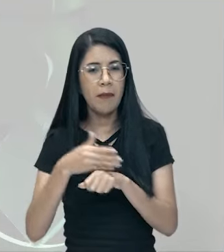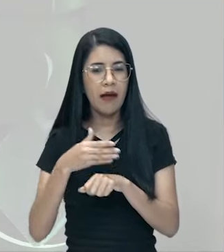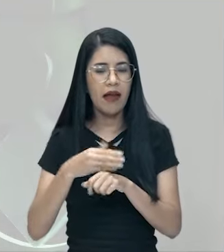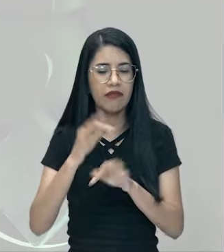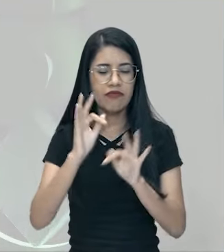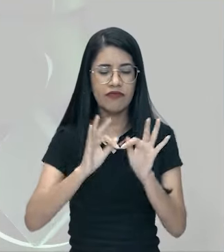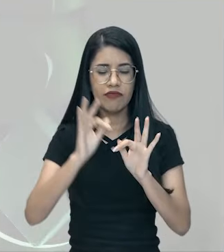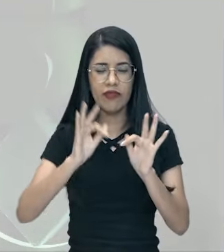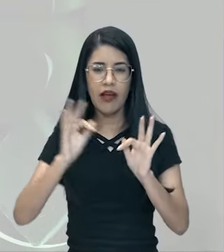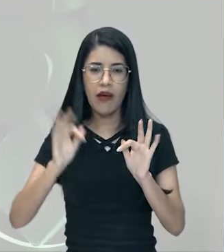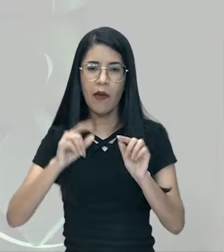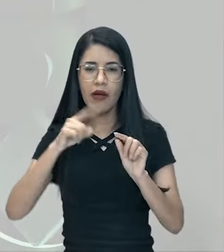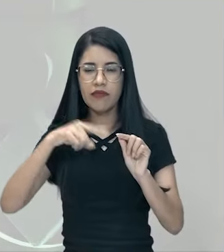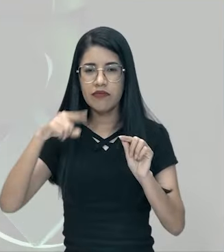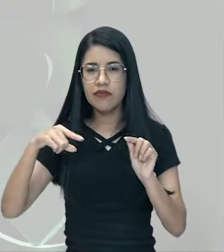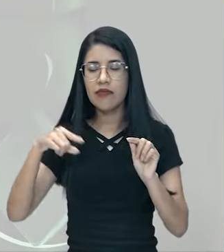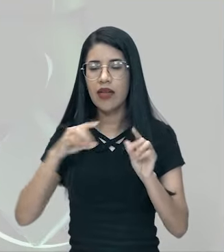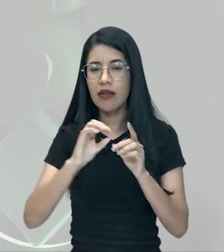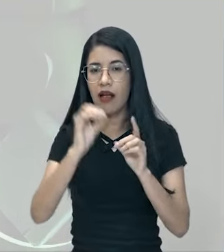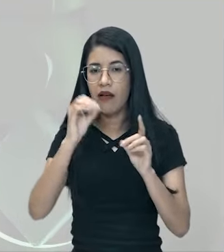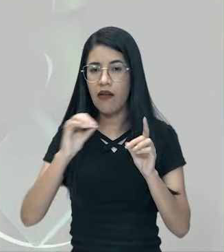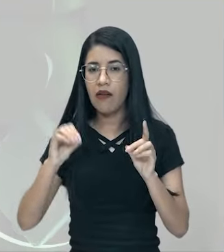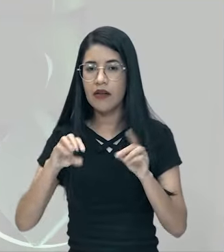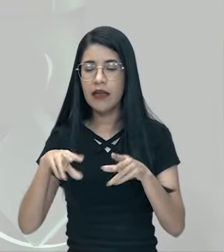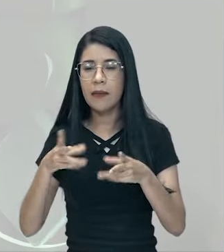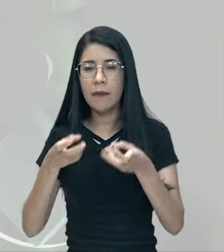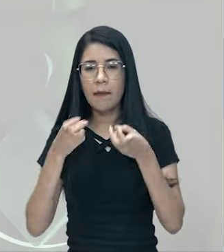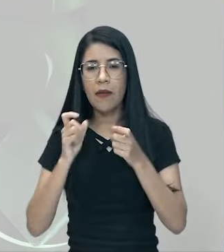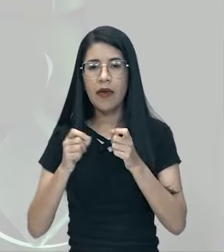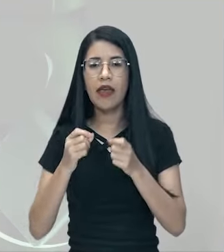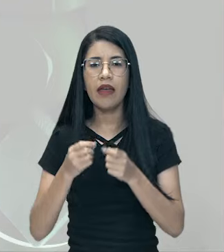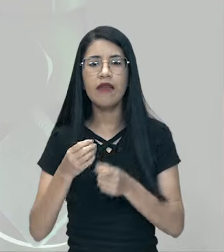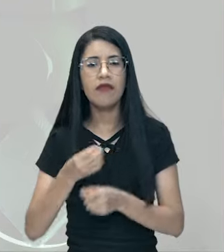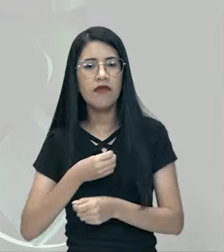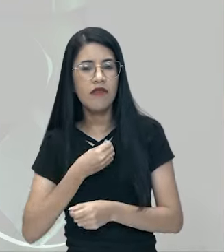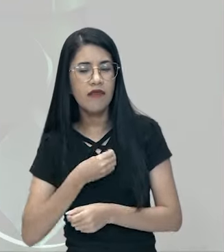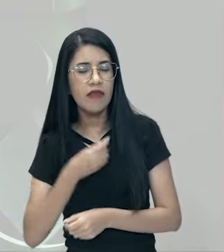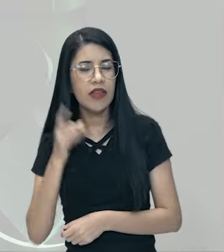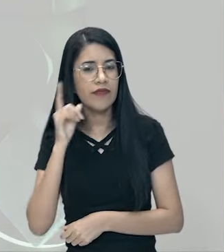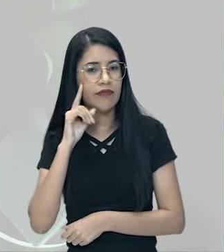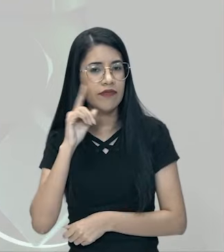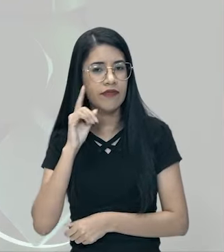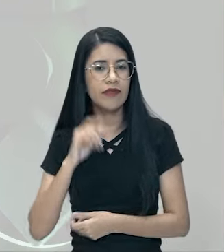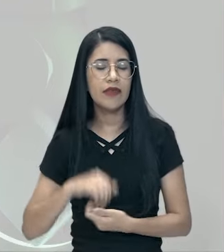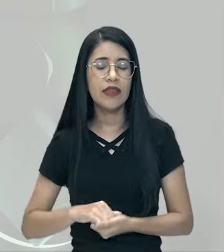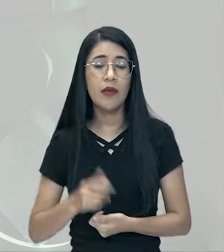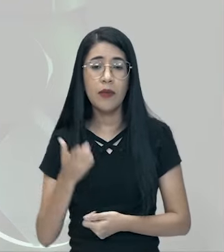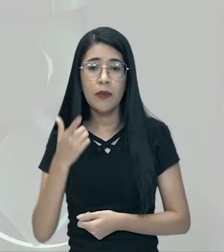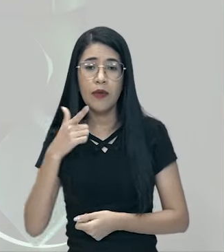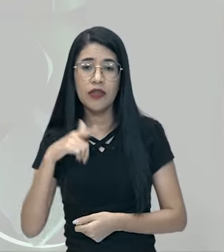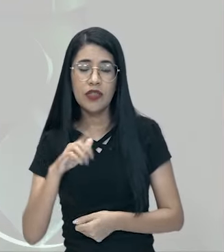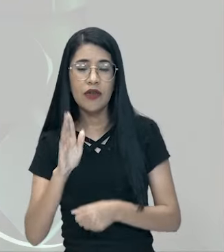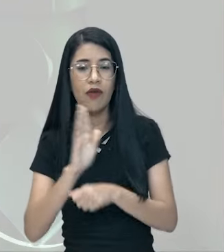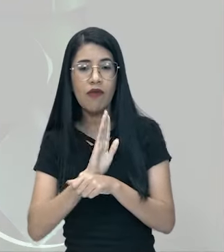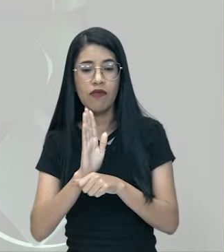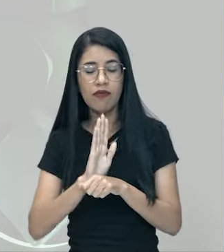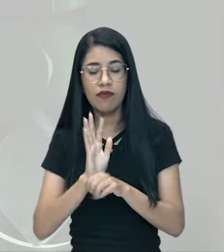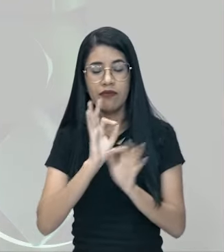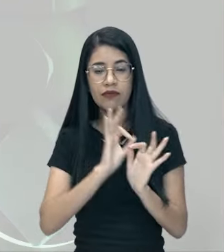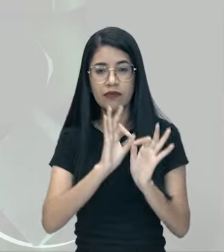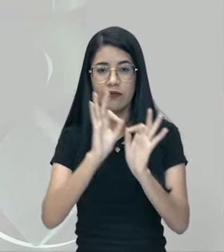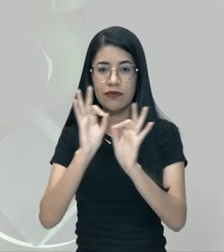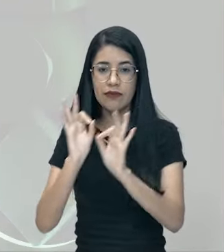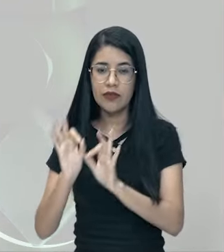o comprimento, e você percebe que ela faz parte do nosso cotidiano. Vamos lá novamente assistir